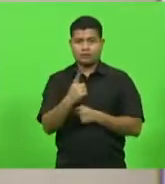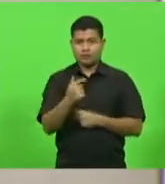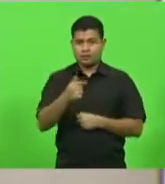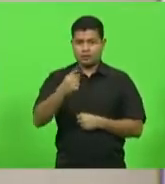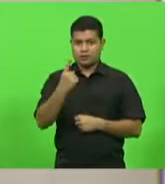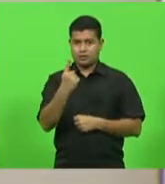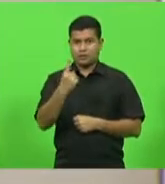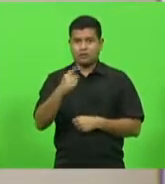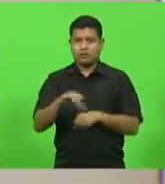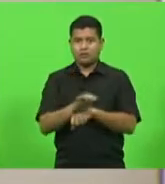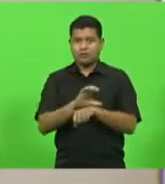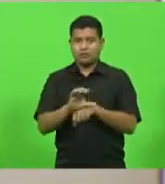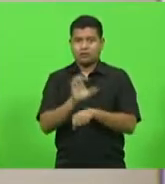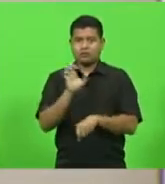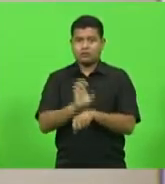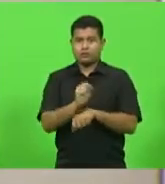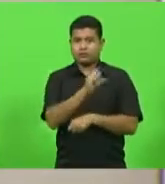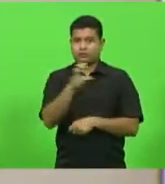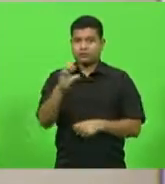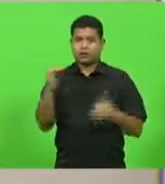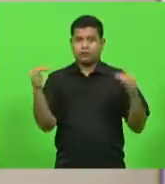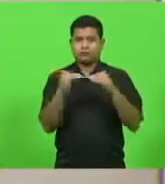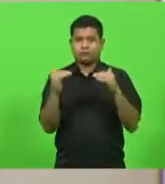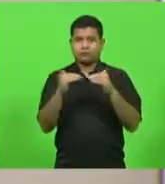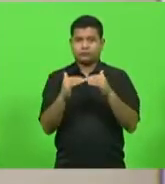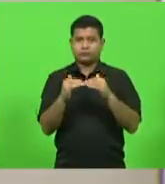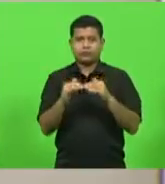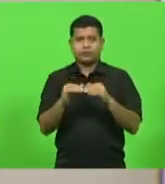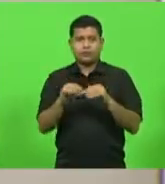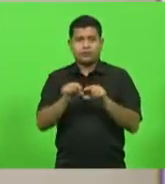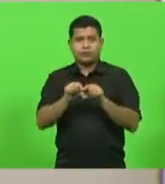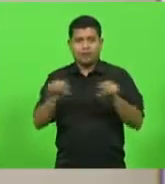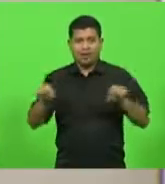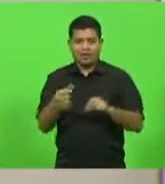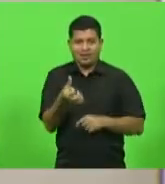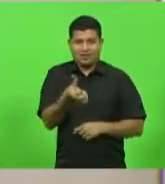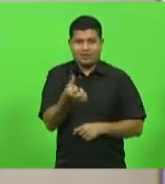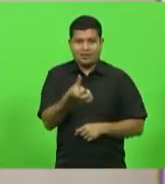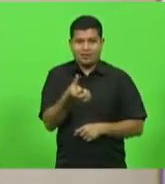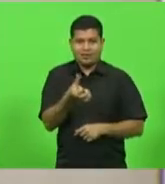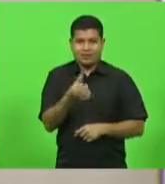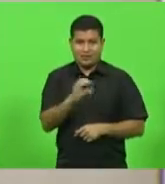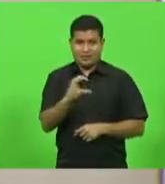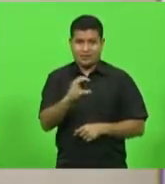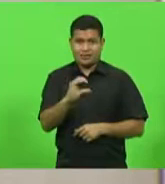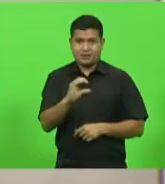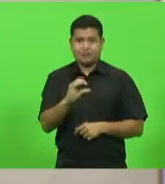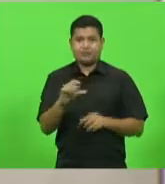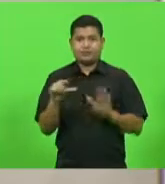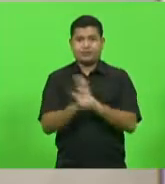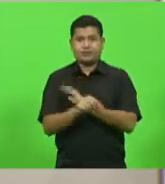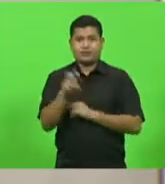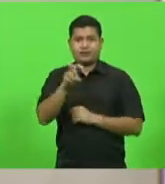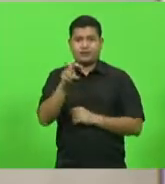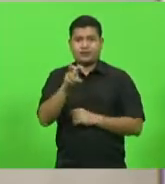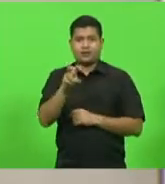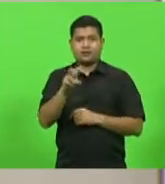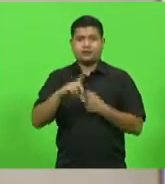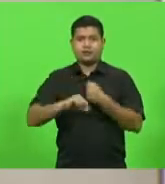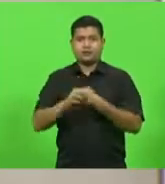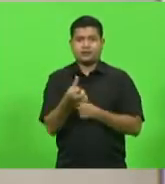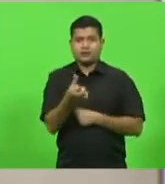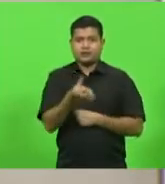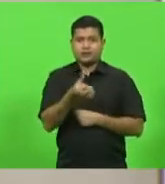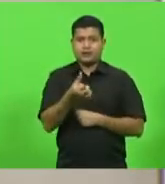Constituição do Estado de Santa Catarina, em consonância com a alínea C do inciso 5º dos artigos 6º do Regimento Interno